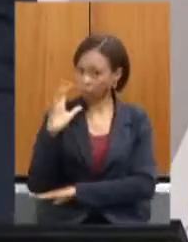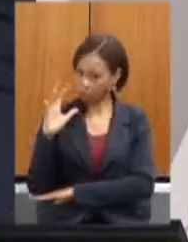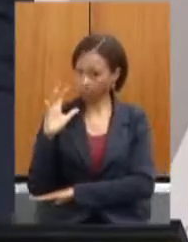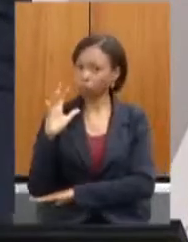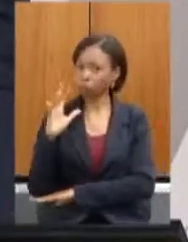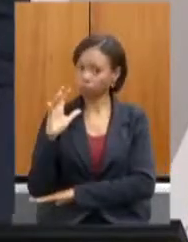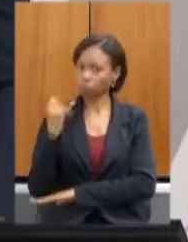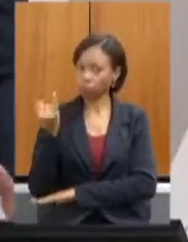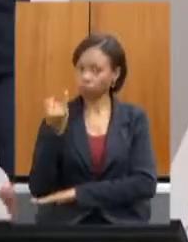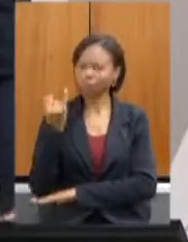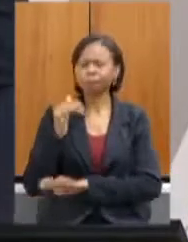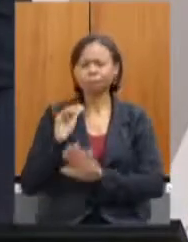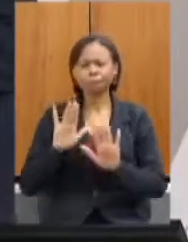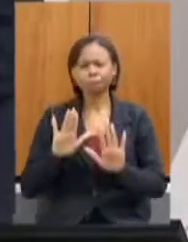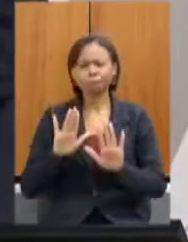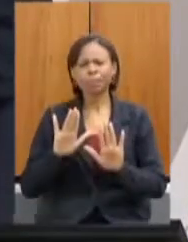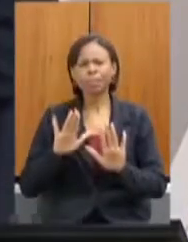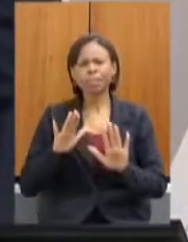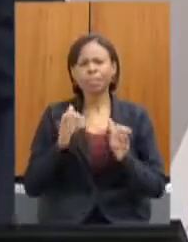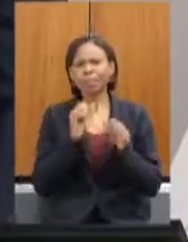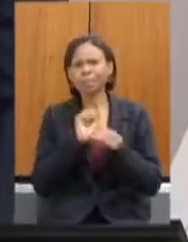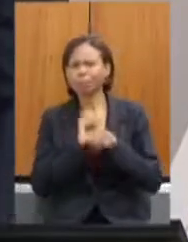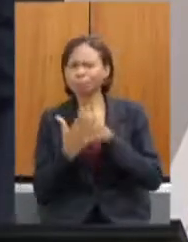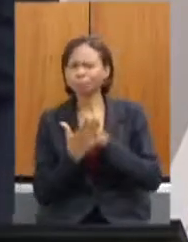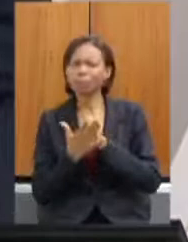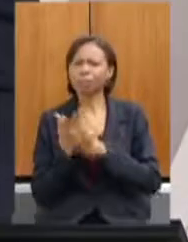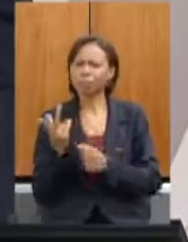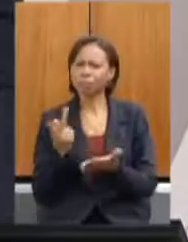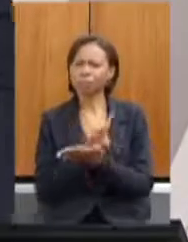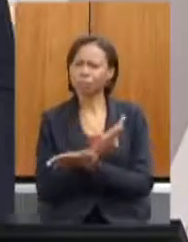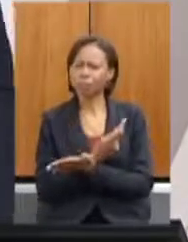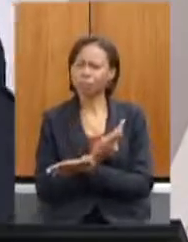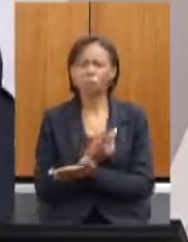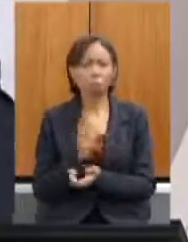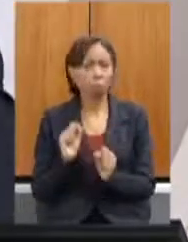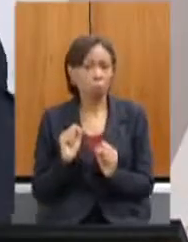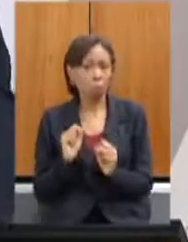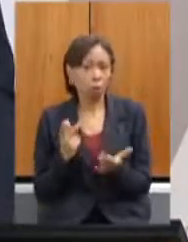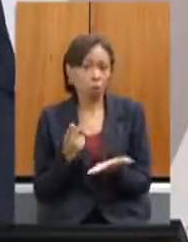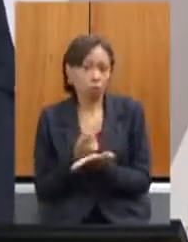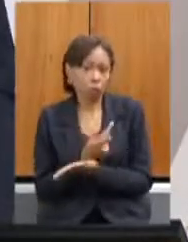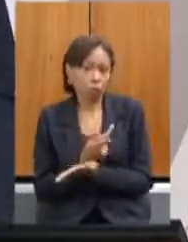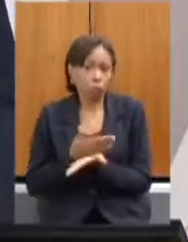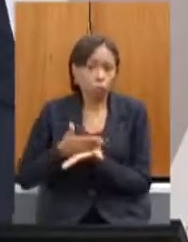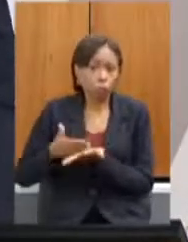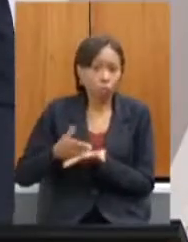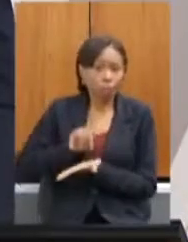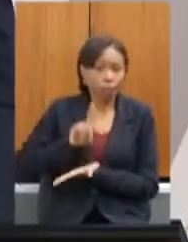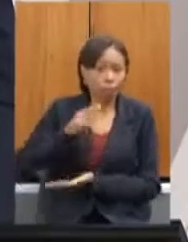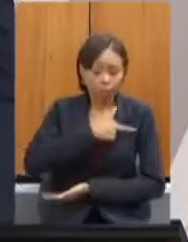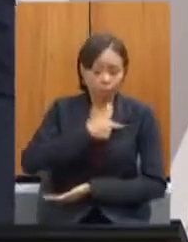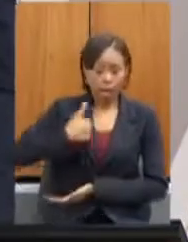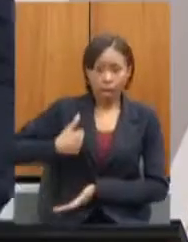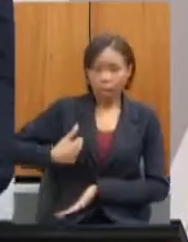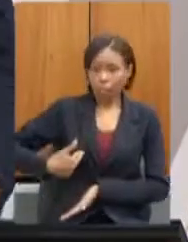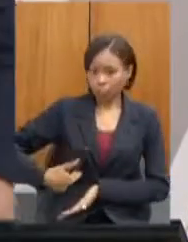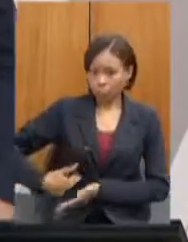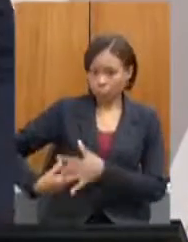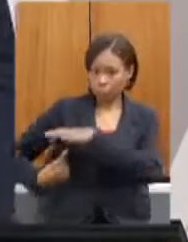vivendo é existe a grande possibilidade Ter iniciado lá no mercado de Ruan na China